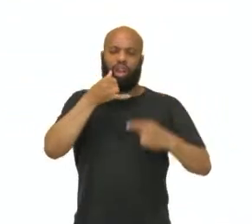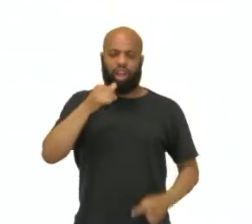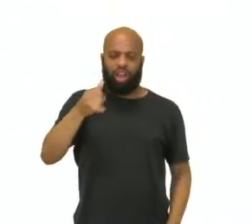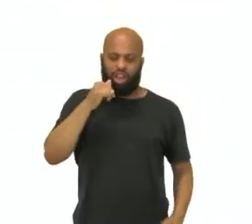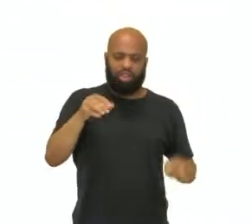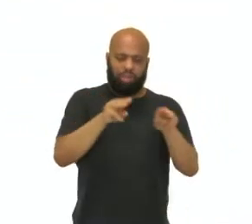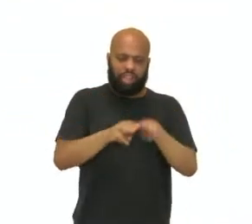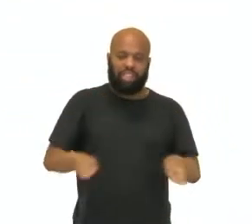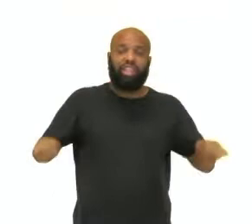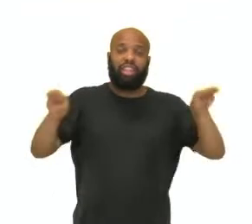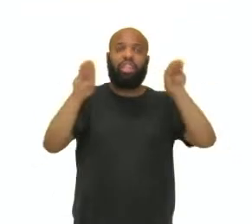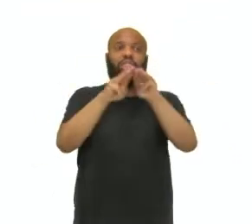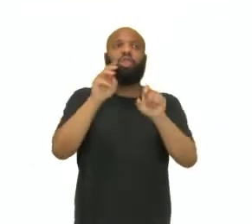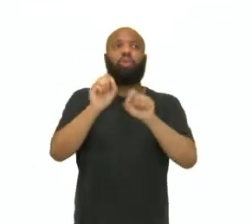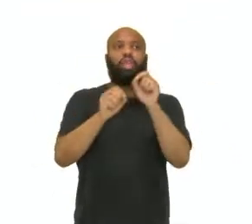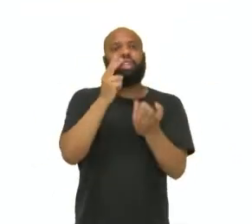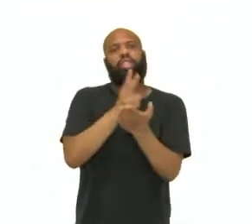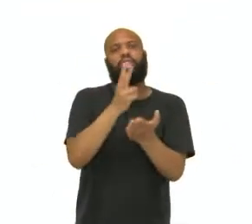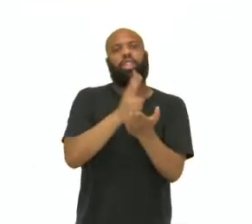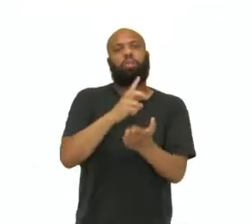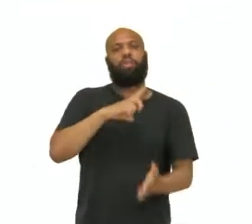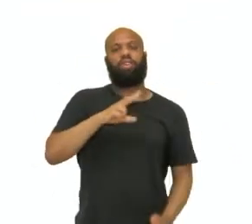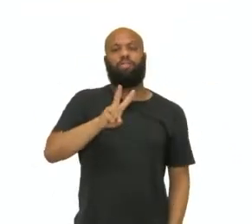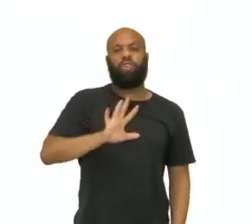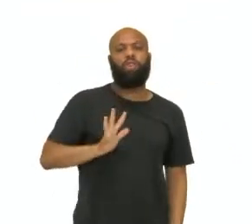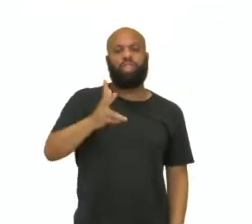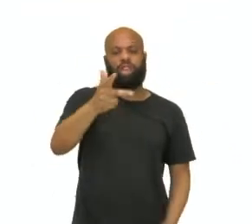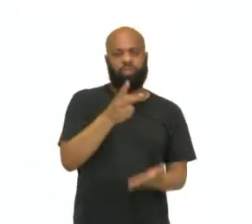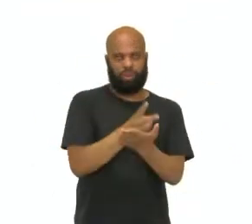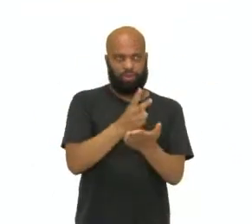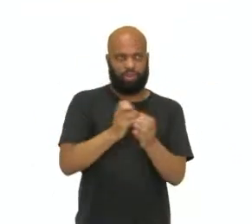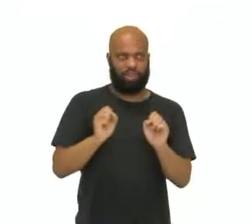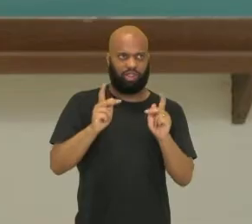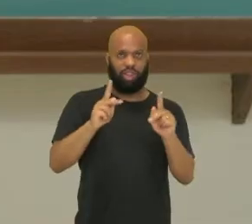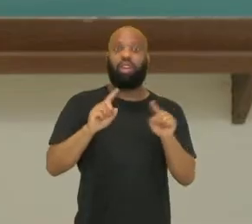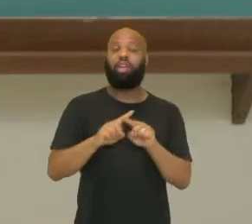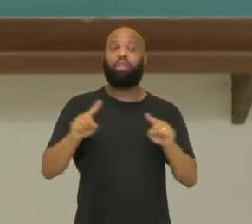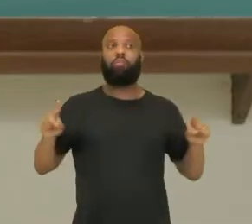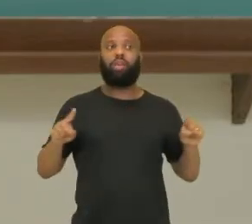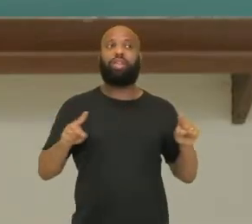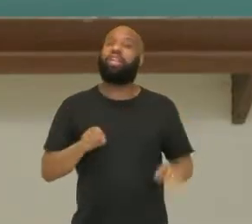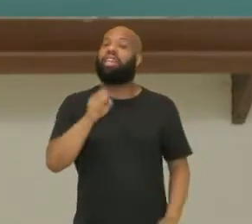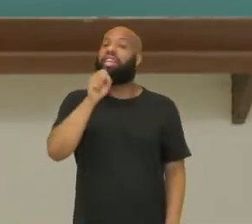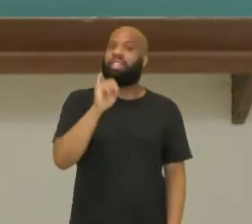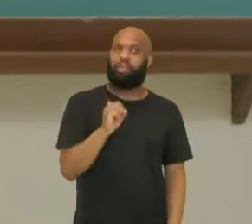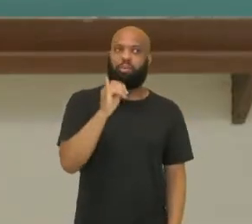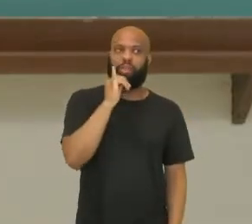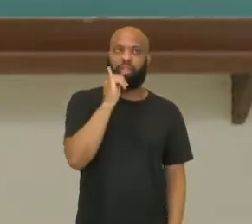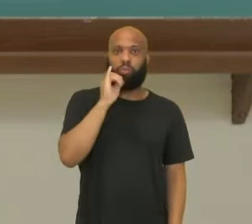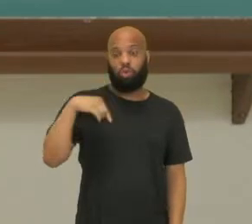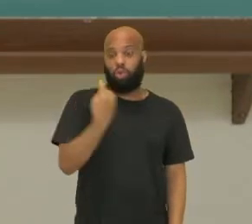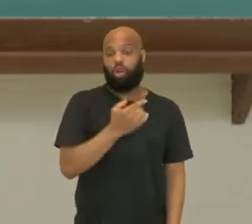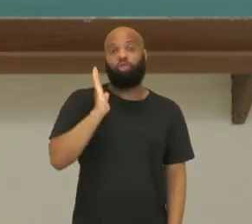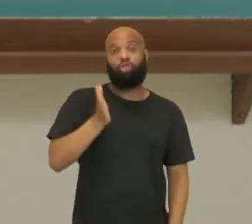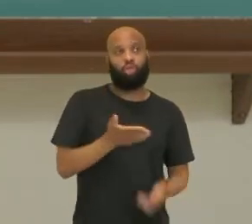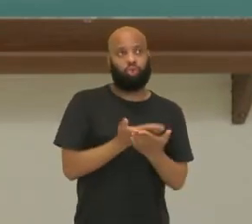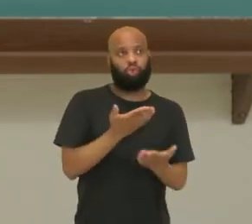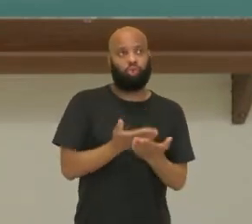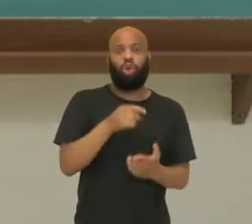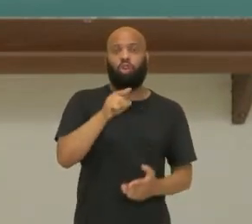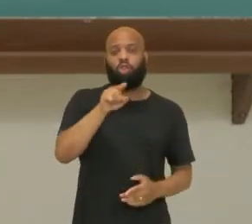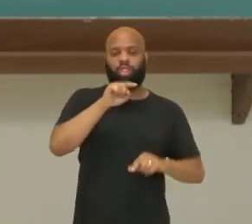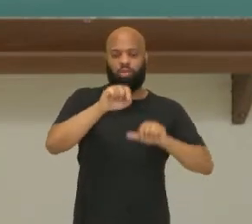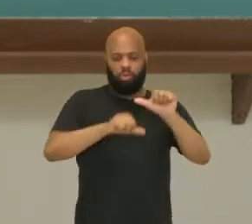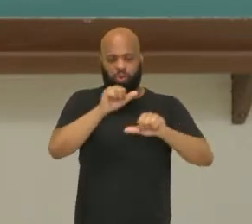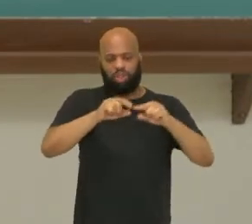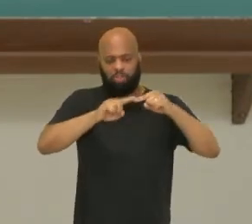onda. Ela sempre vai ter a mesma velocidade. Porém, como nós vimos, você altera a